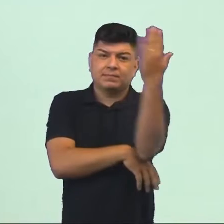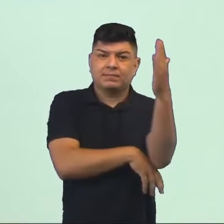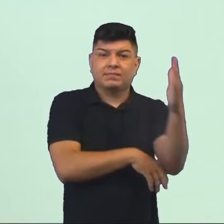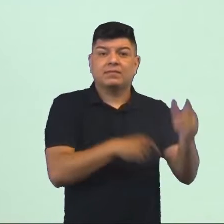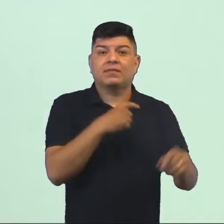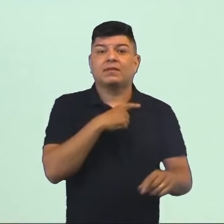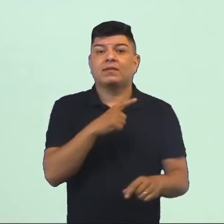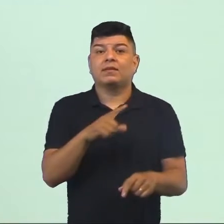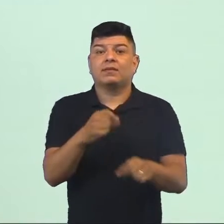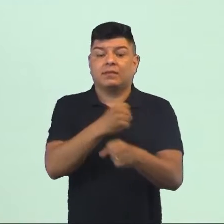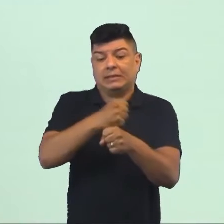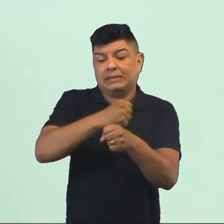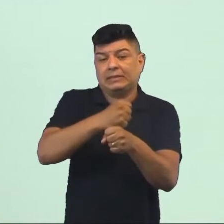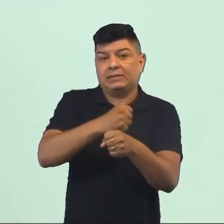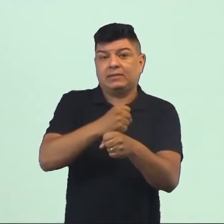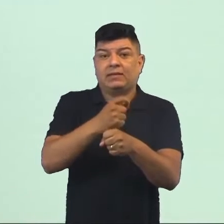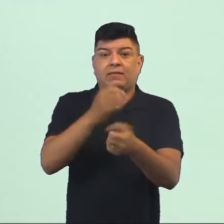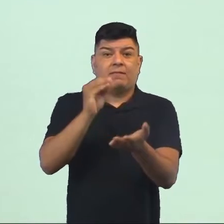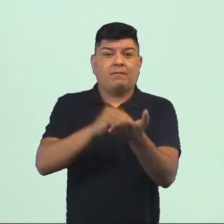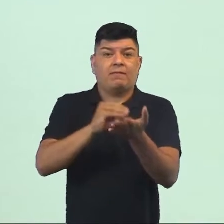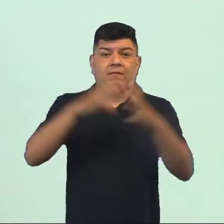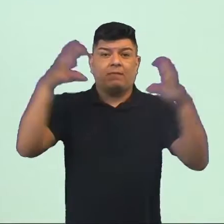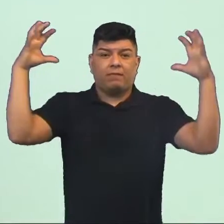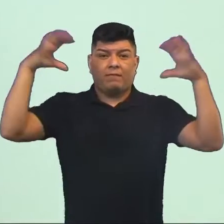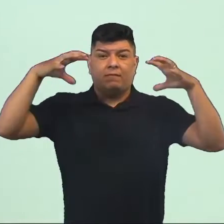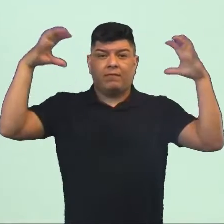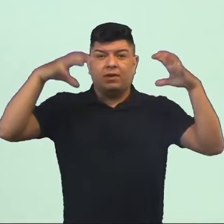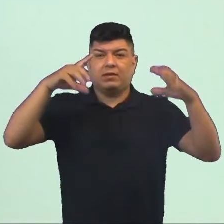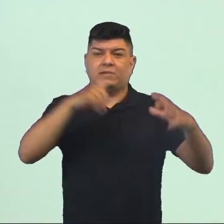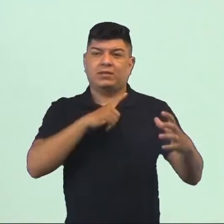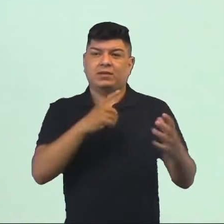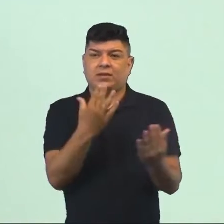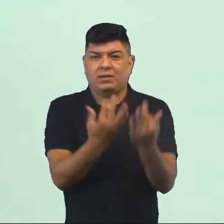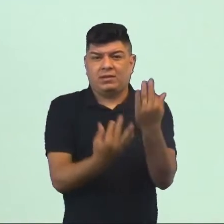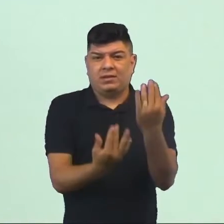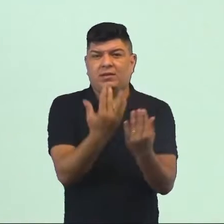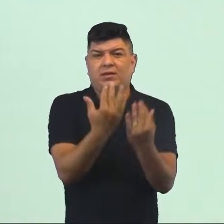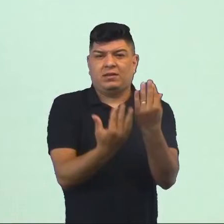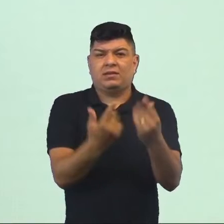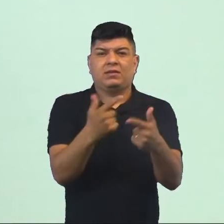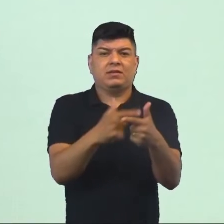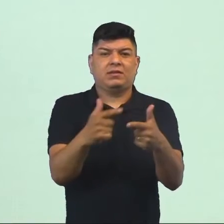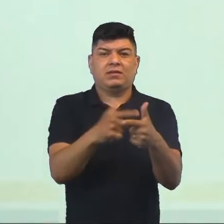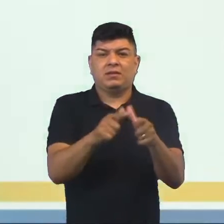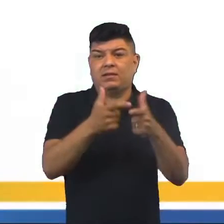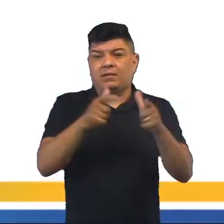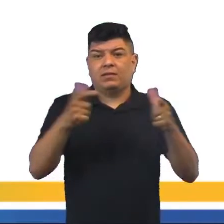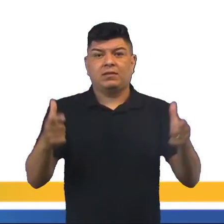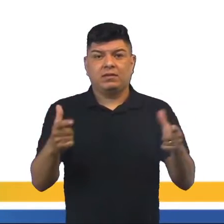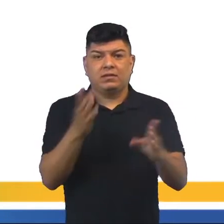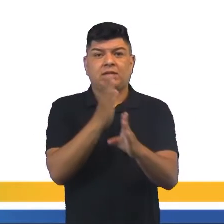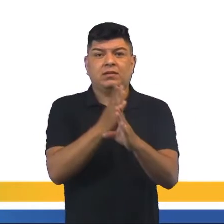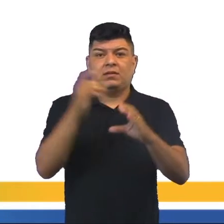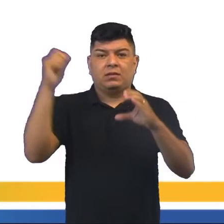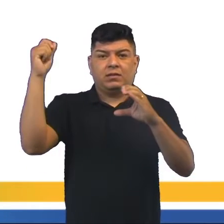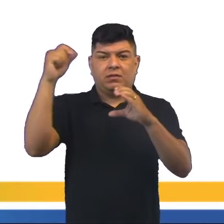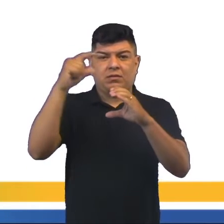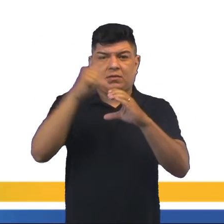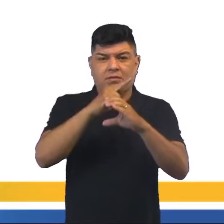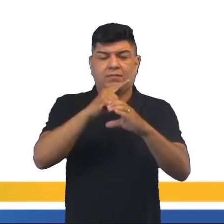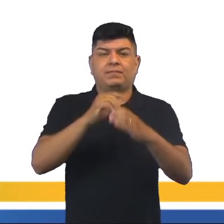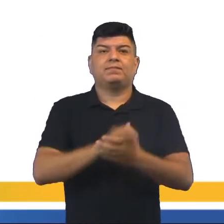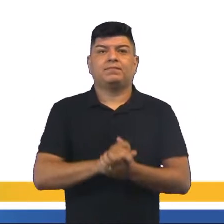do ano que não está quase chovendo, tem muitas queimadas. Então, isso agrava também a situação do efeito